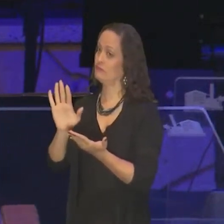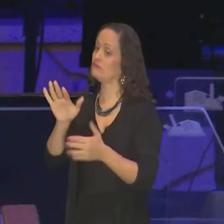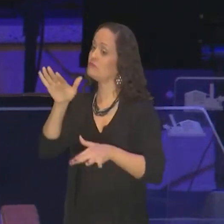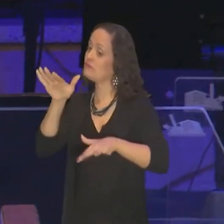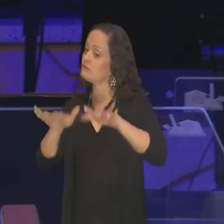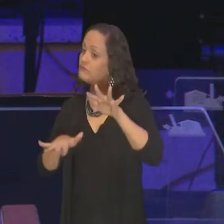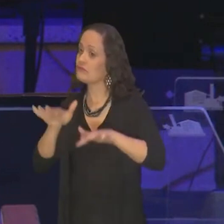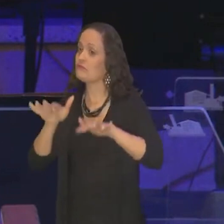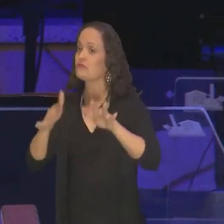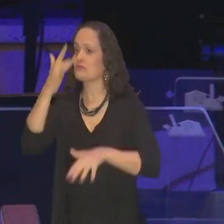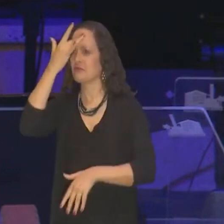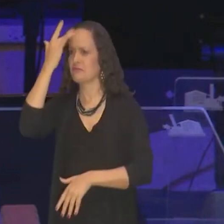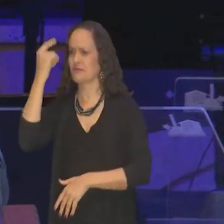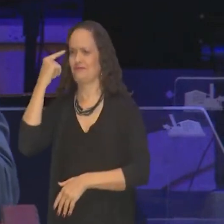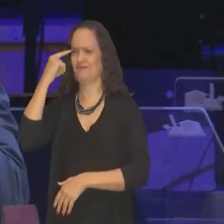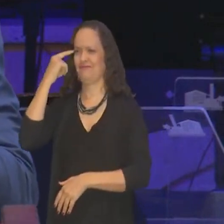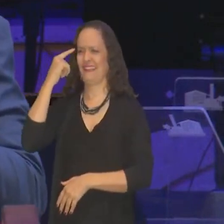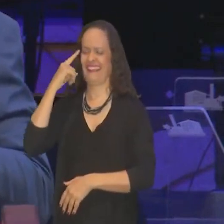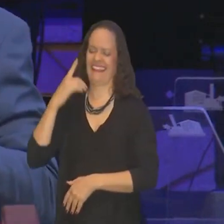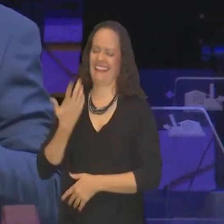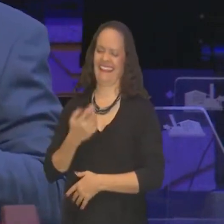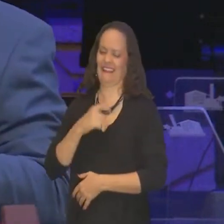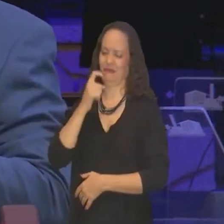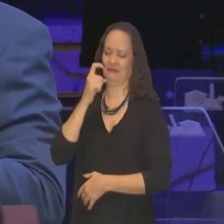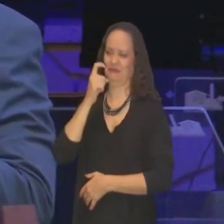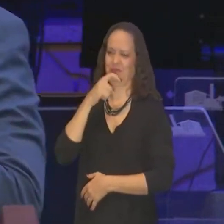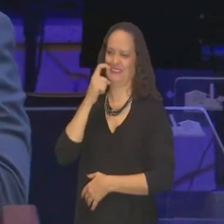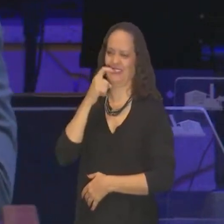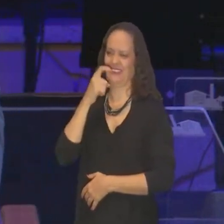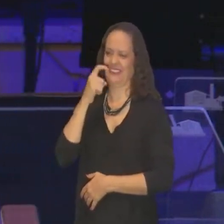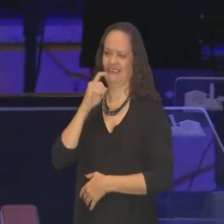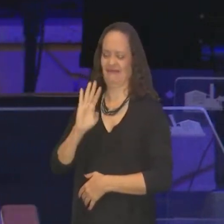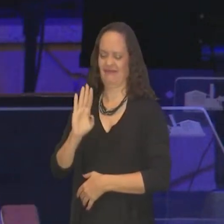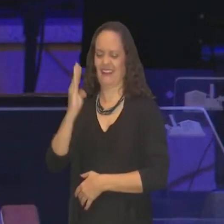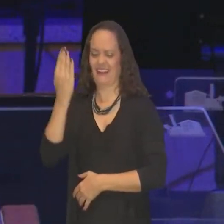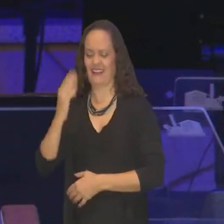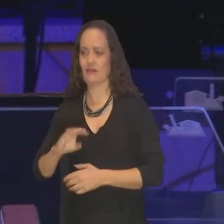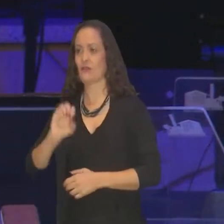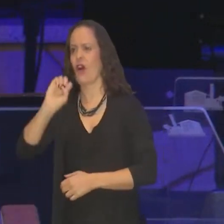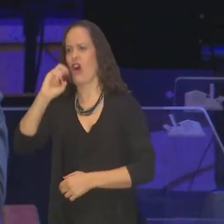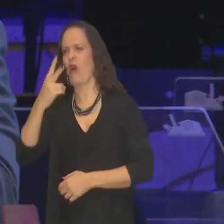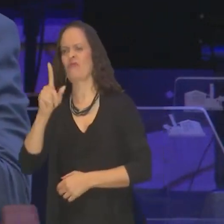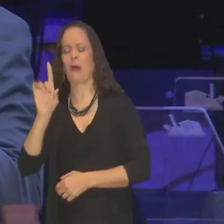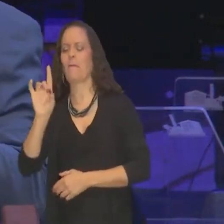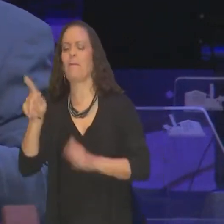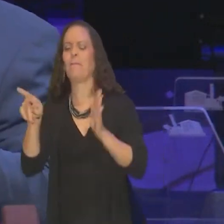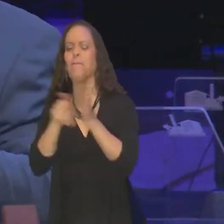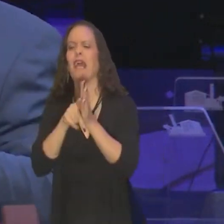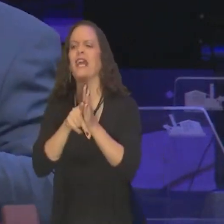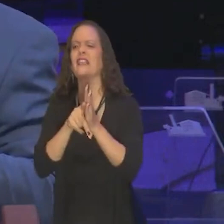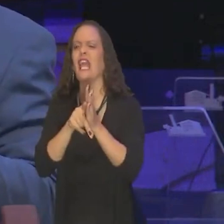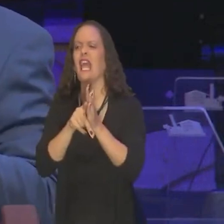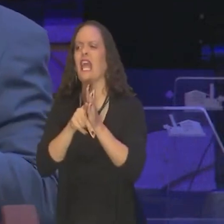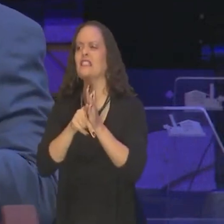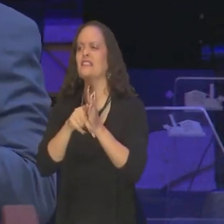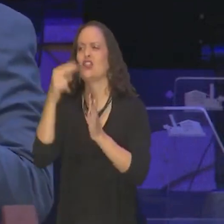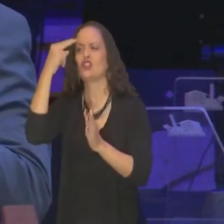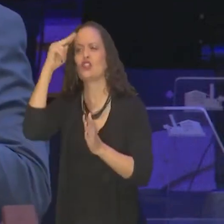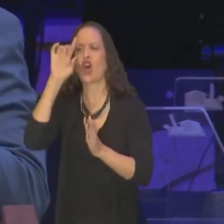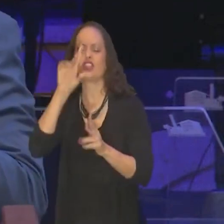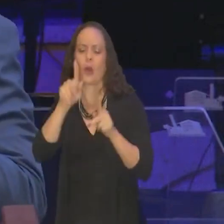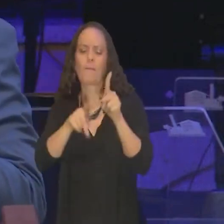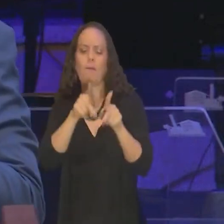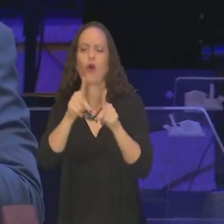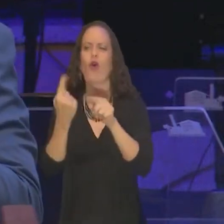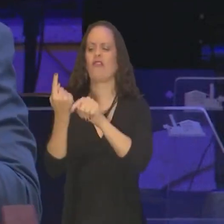conto mitológico, que seja privativo de um povo antigo, de uma língua que já morreu, quando